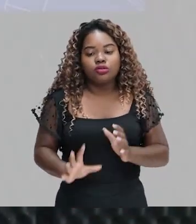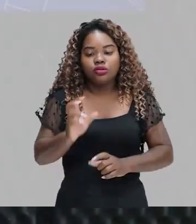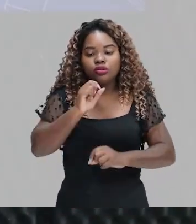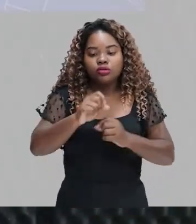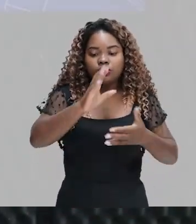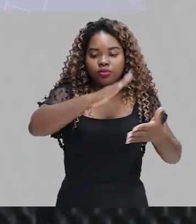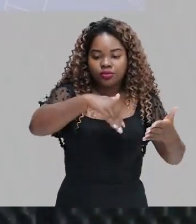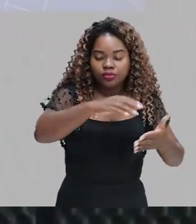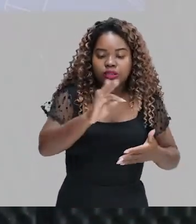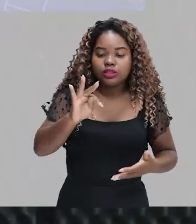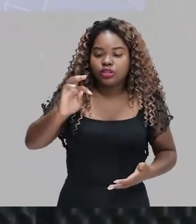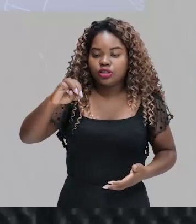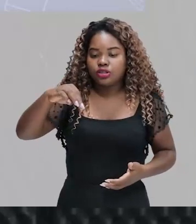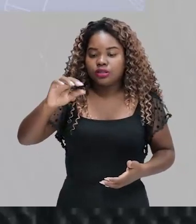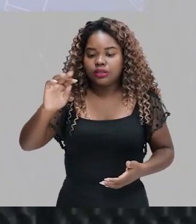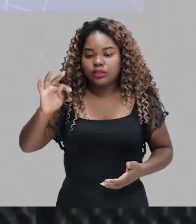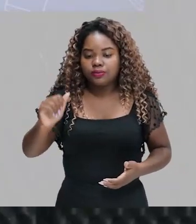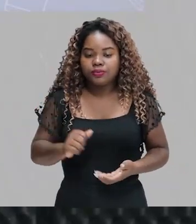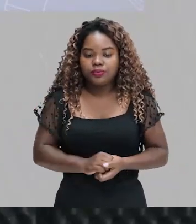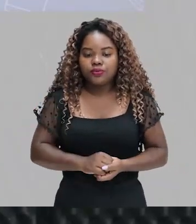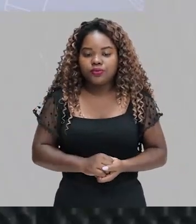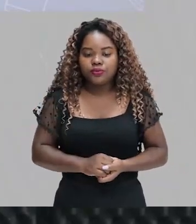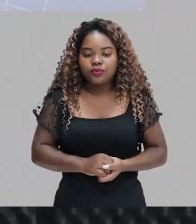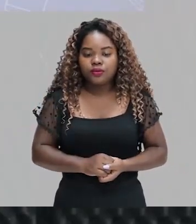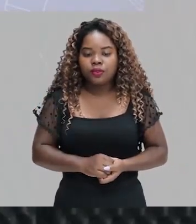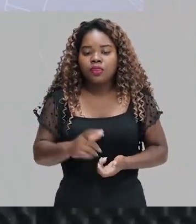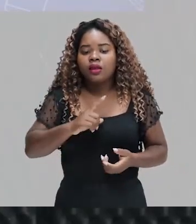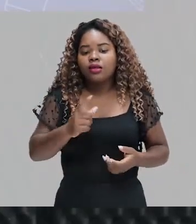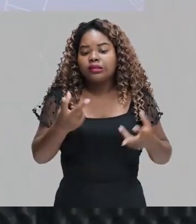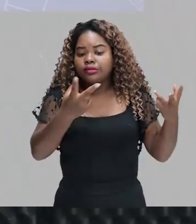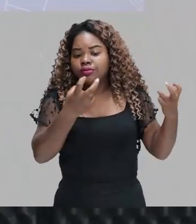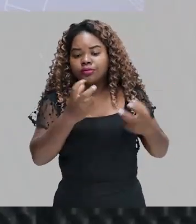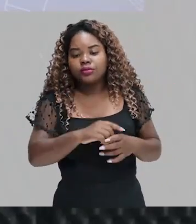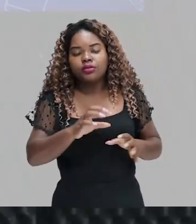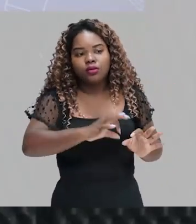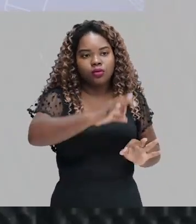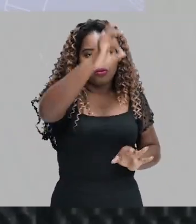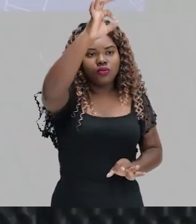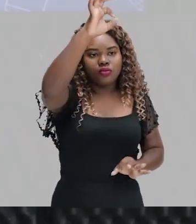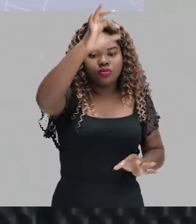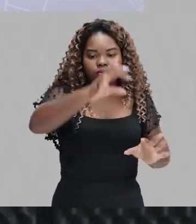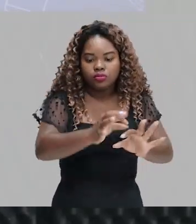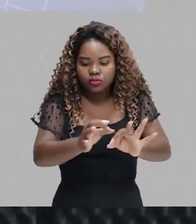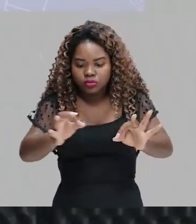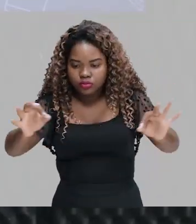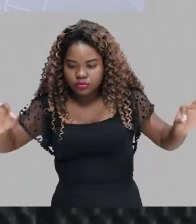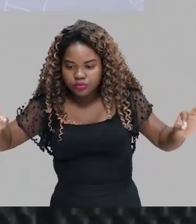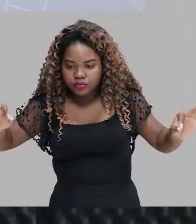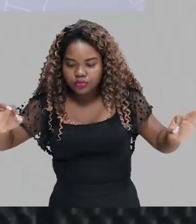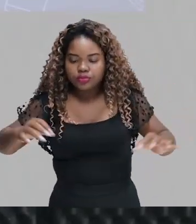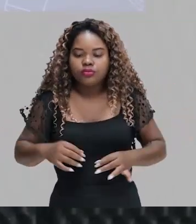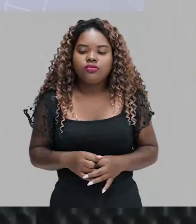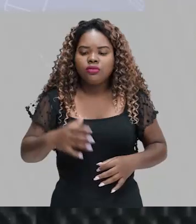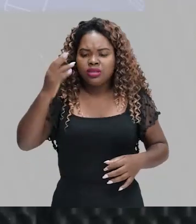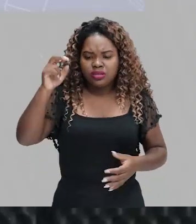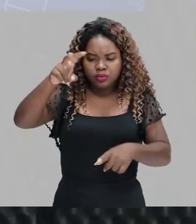Desenhar alguma coisa que pareça ter altura, largura e comprimento. Sabe aquela cadeira que você desenha que